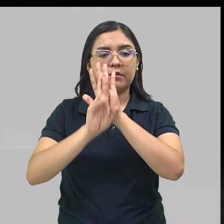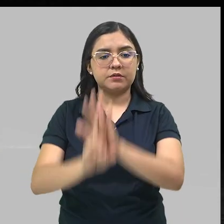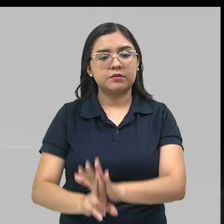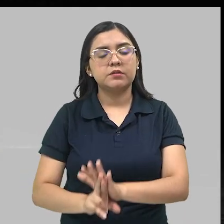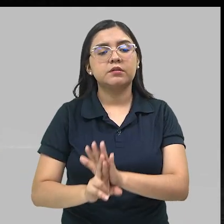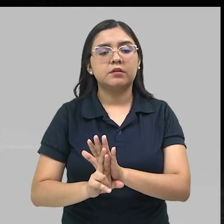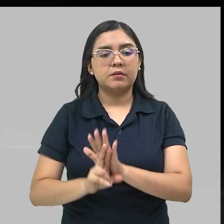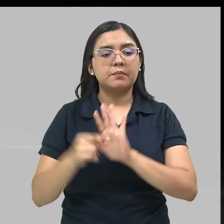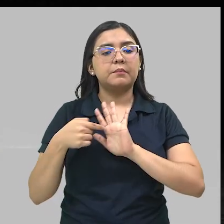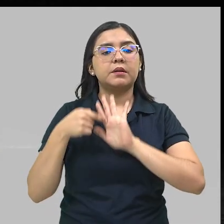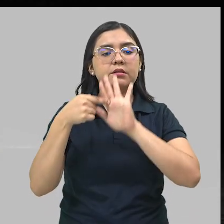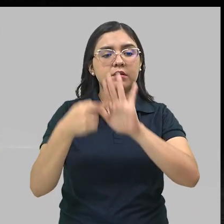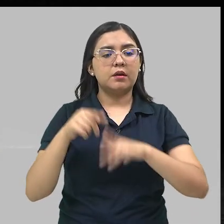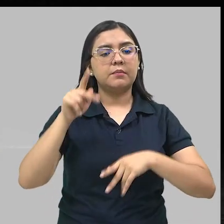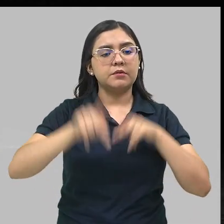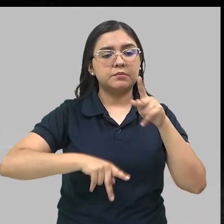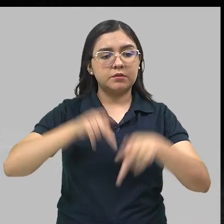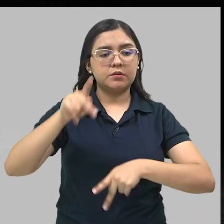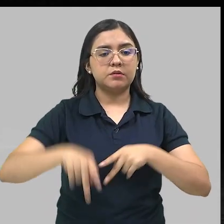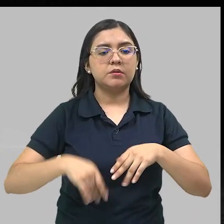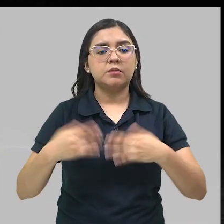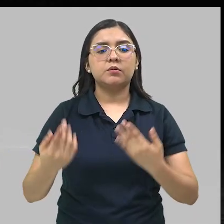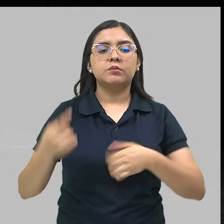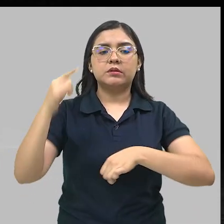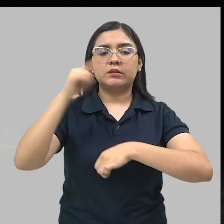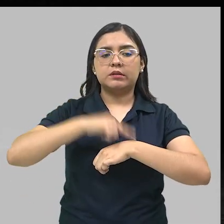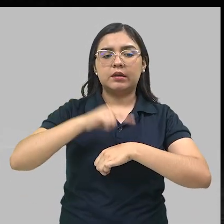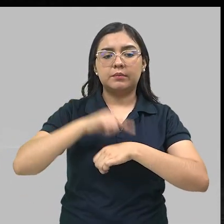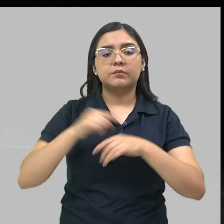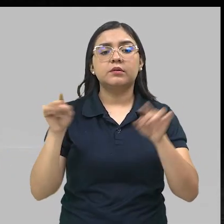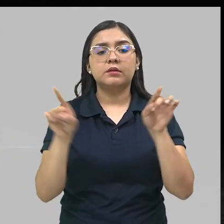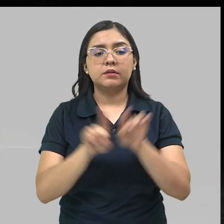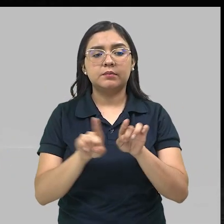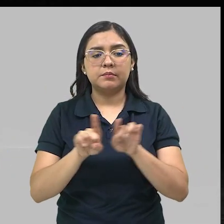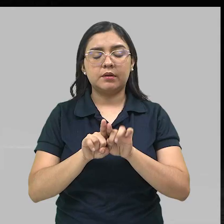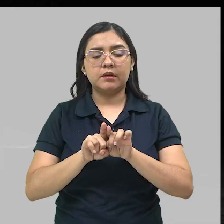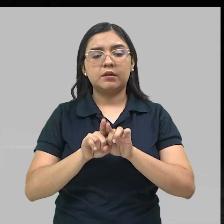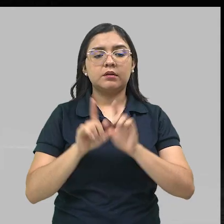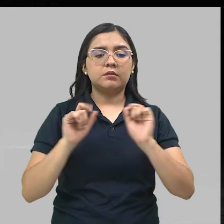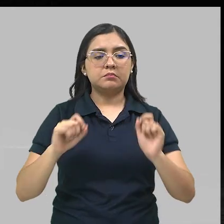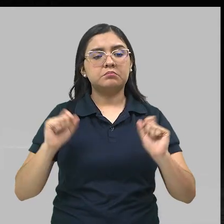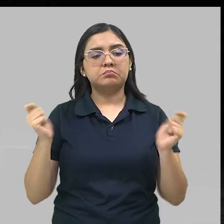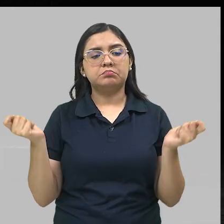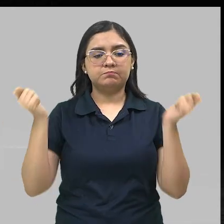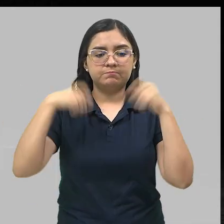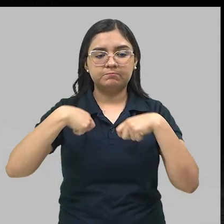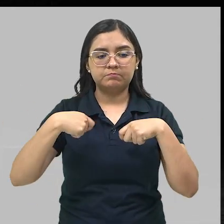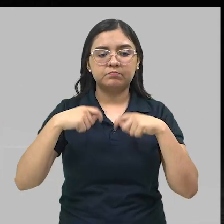representado diante do público no nosso tempo e tentar transpor essas